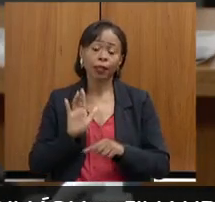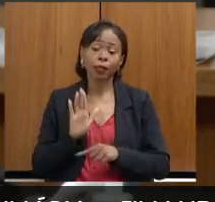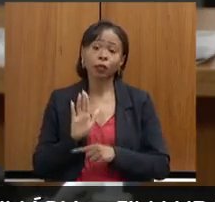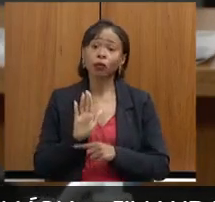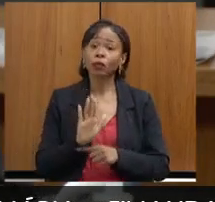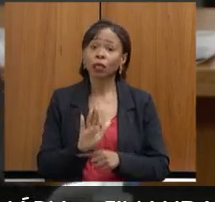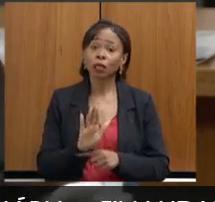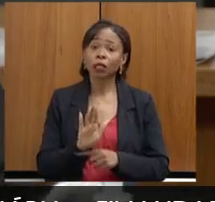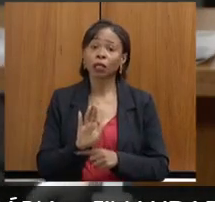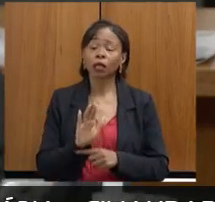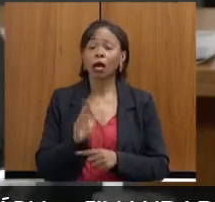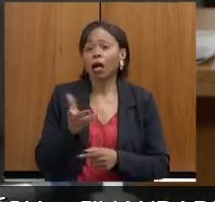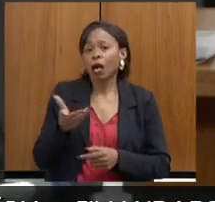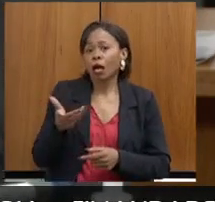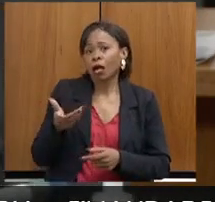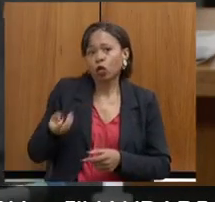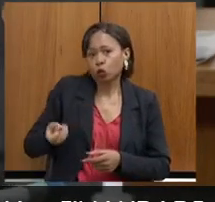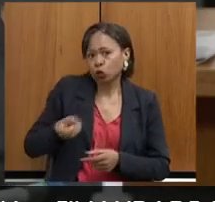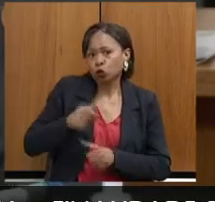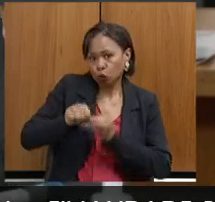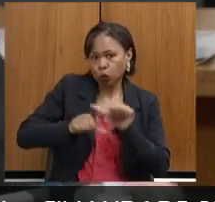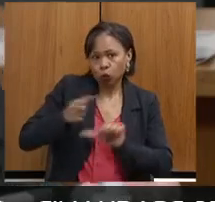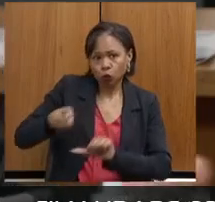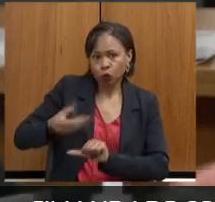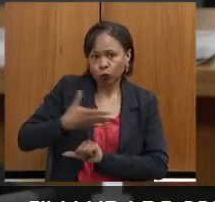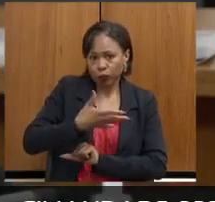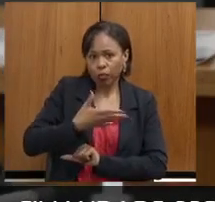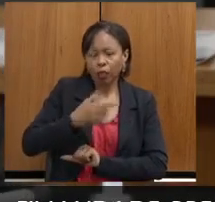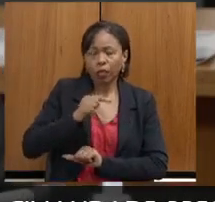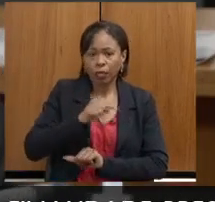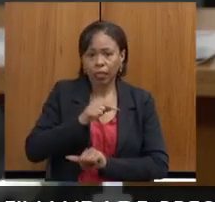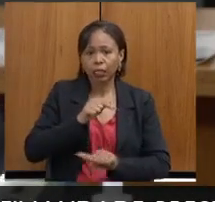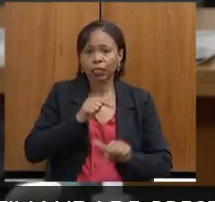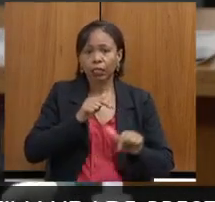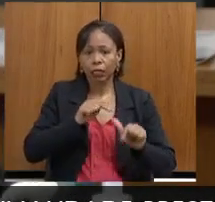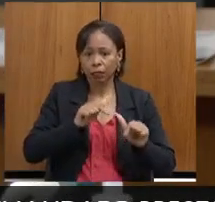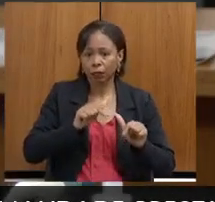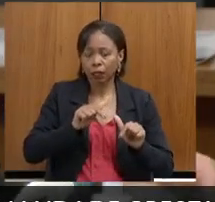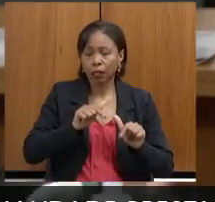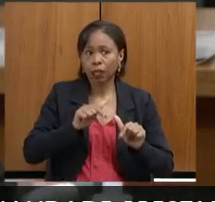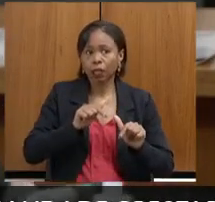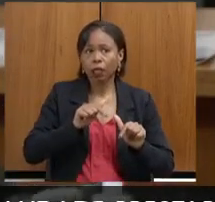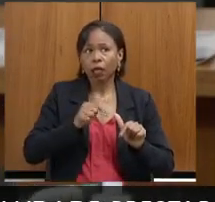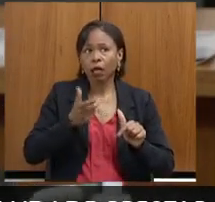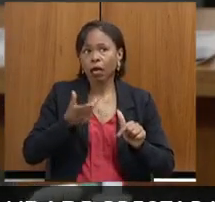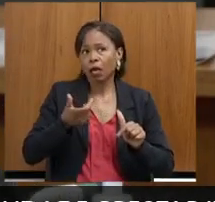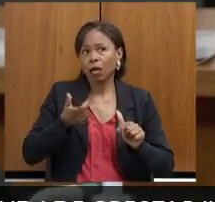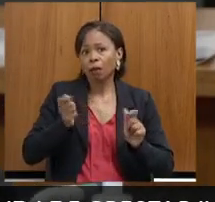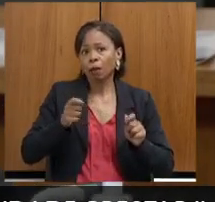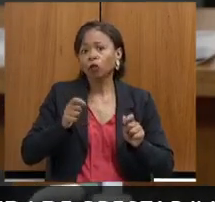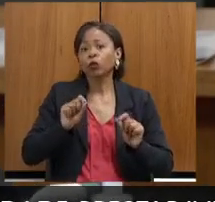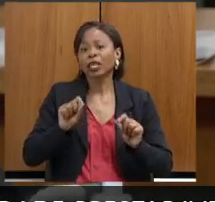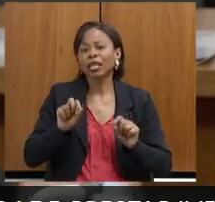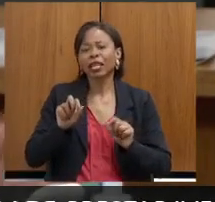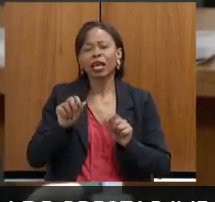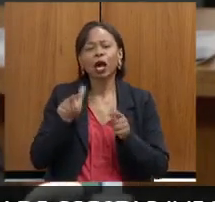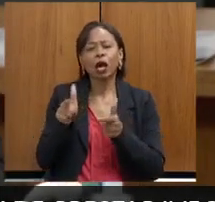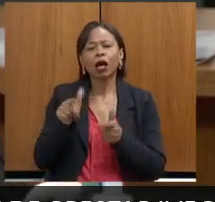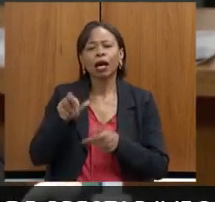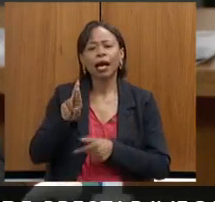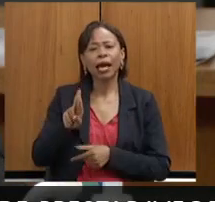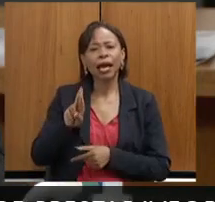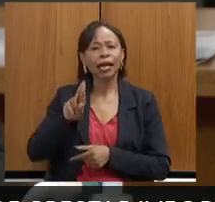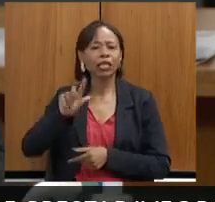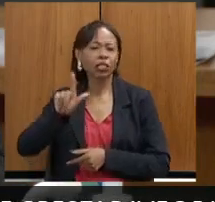na a modernizar esse serviço verbalizando que a gente chama de RG Expresso